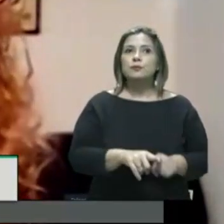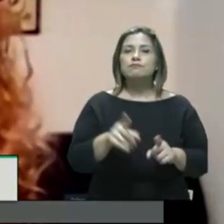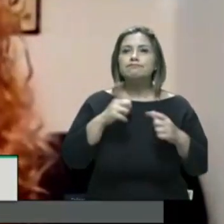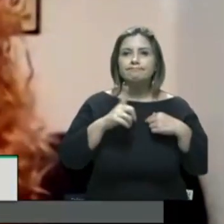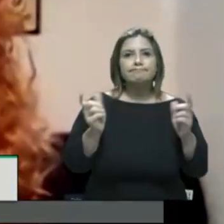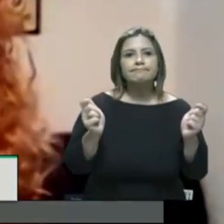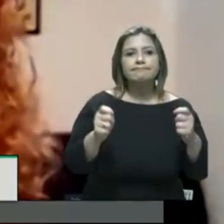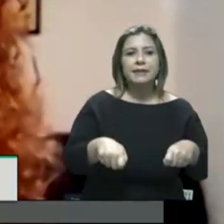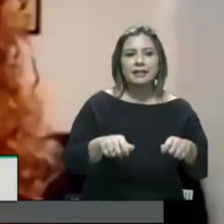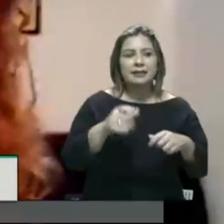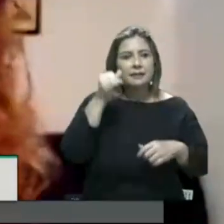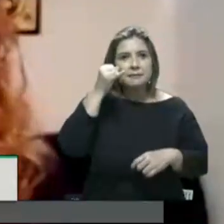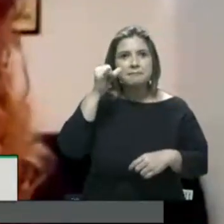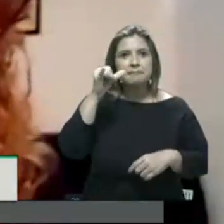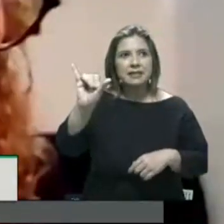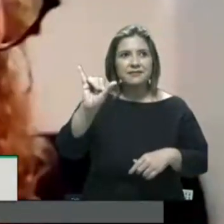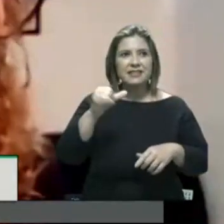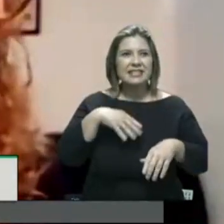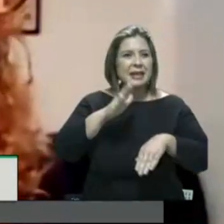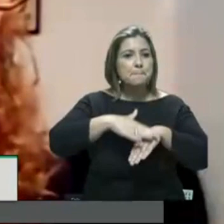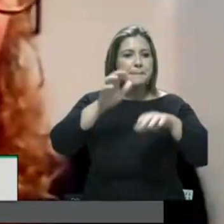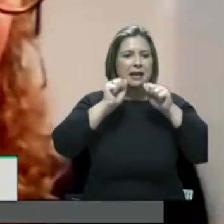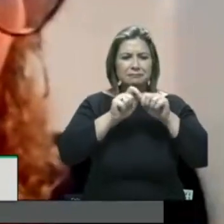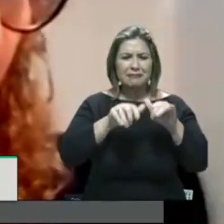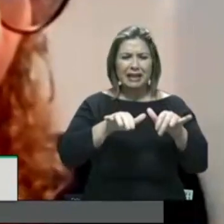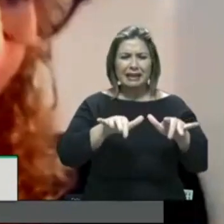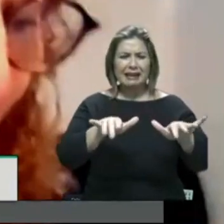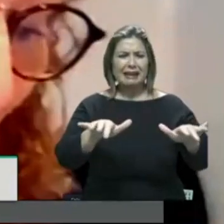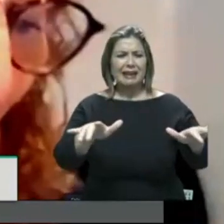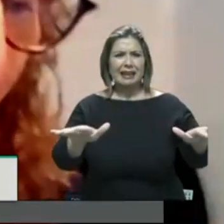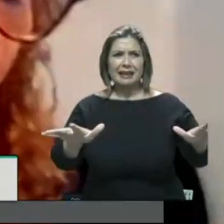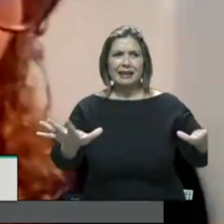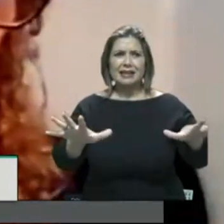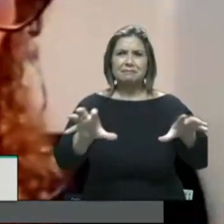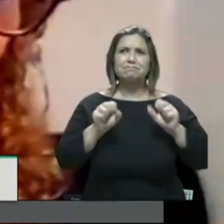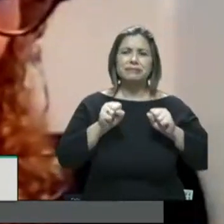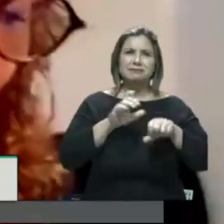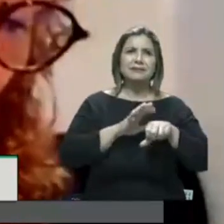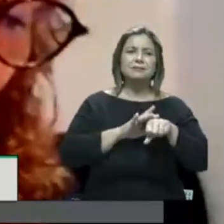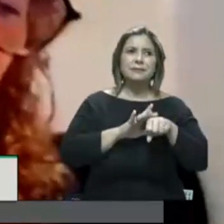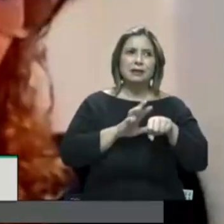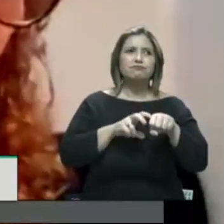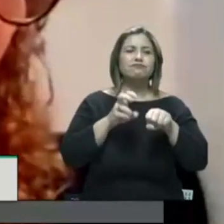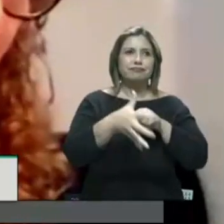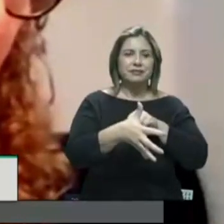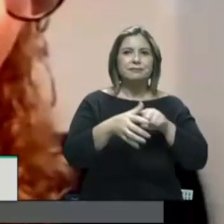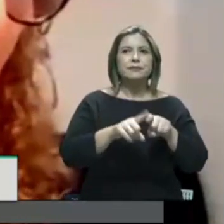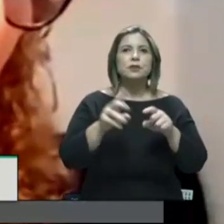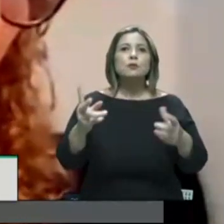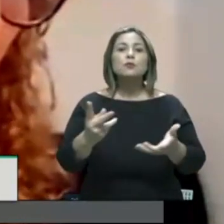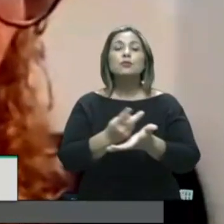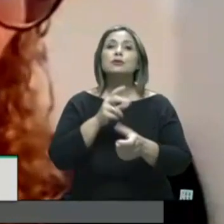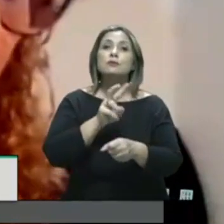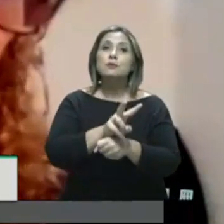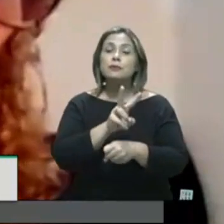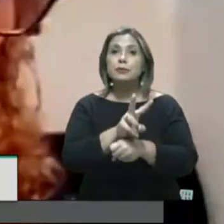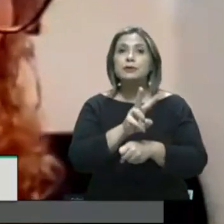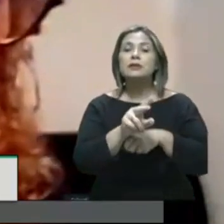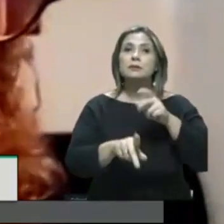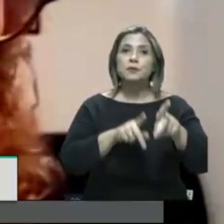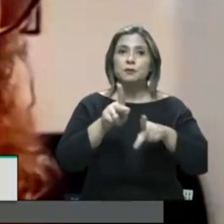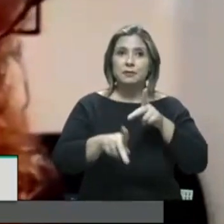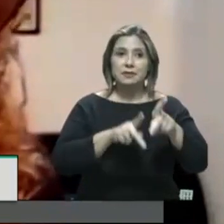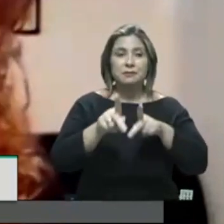possa evitar maior contaminação e transmissibilidade das cepas e poder proteger a população, principalmente